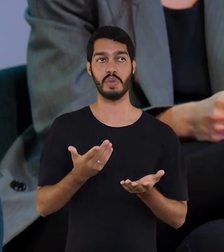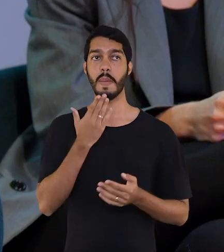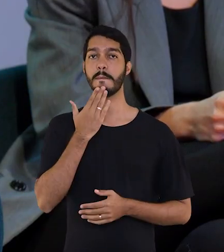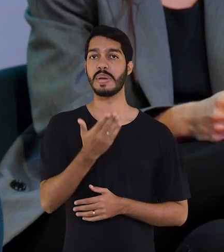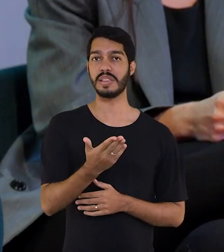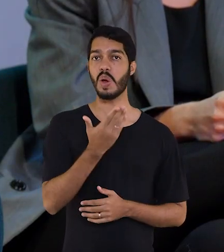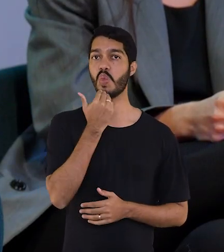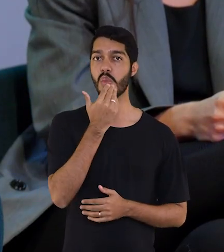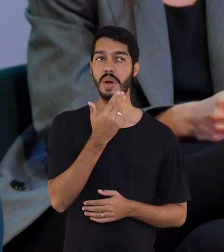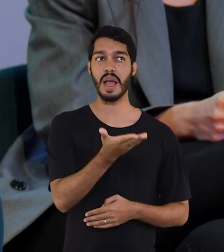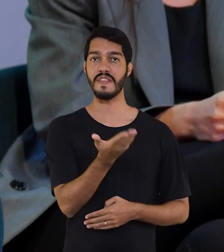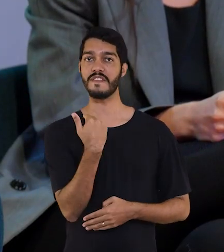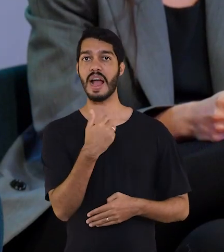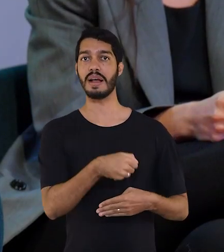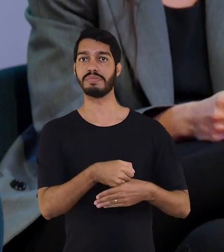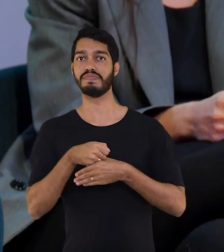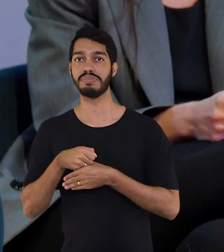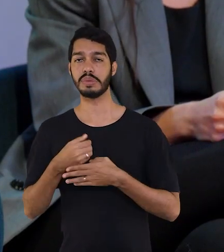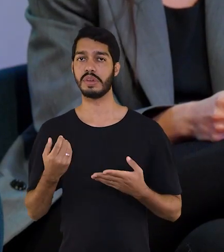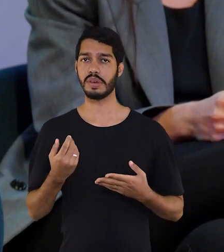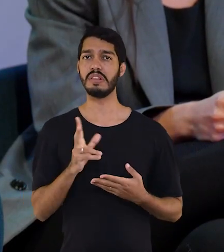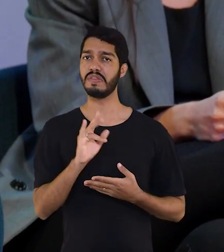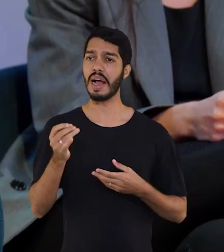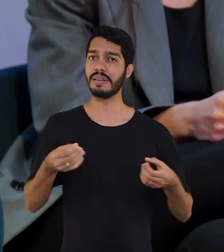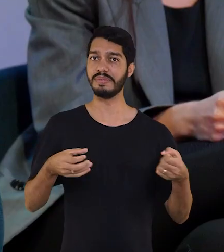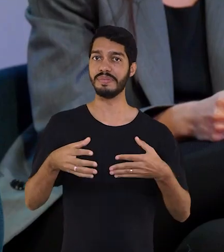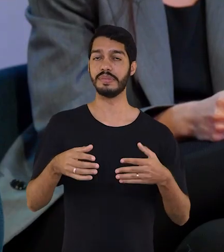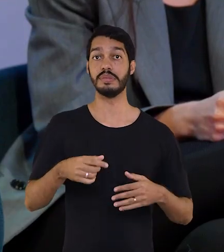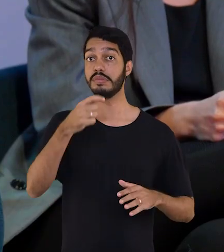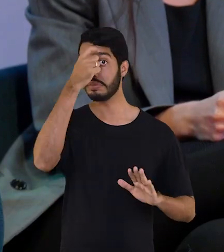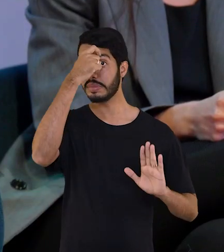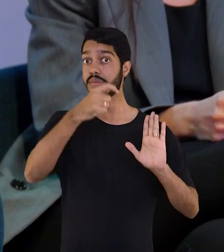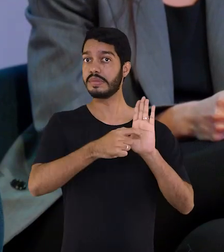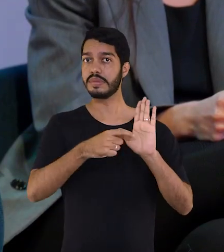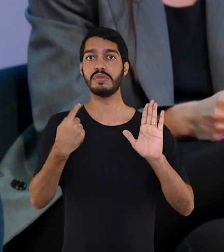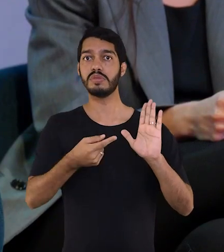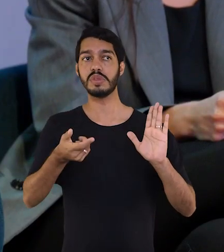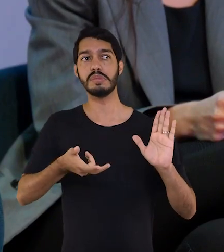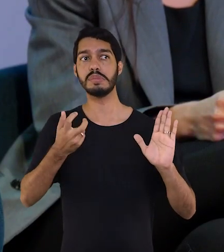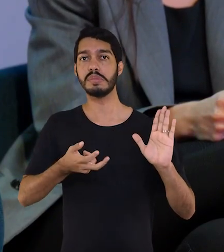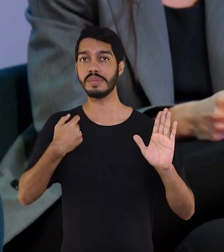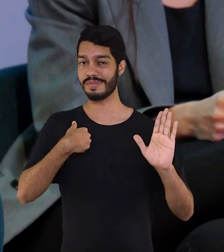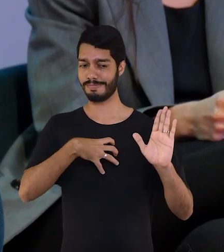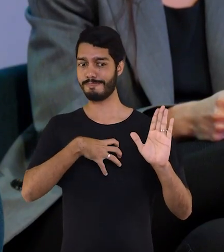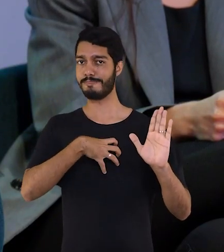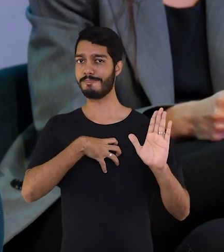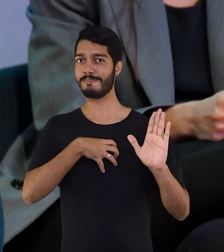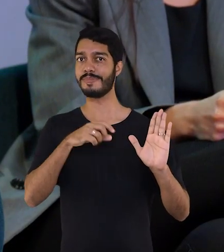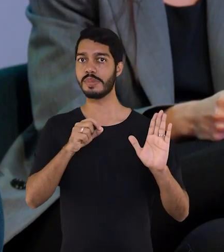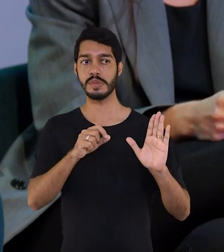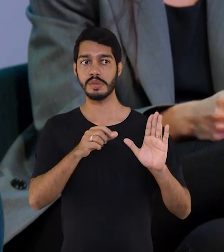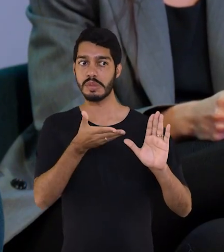As pessoas podem pedir comida, e aí isso vai levando a novos modelos. Na inteligência artificial, o que a gente está observando, o que eu